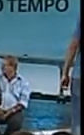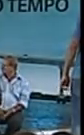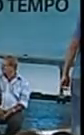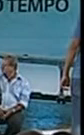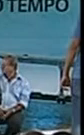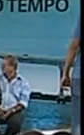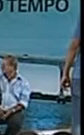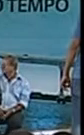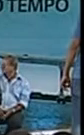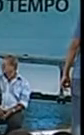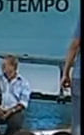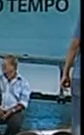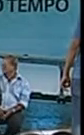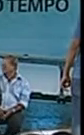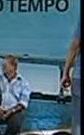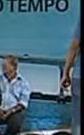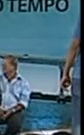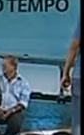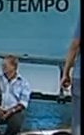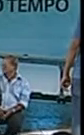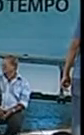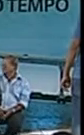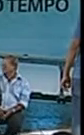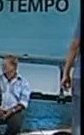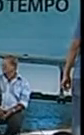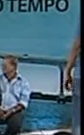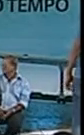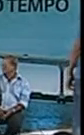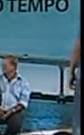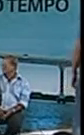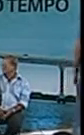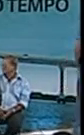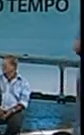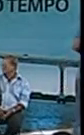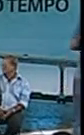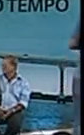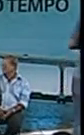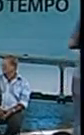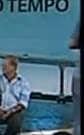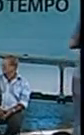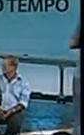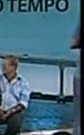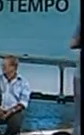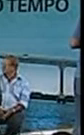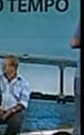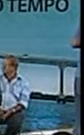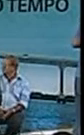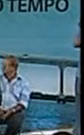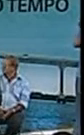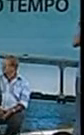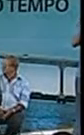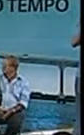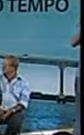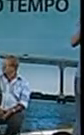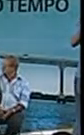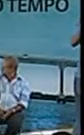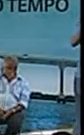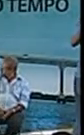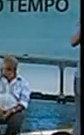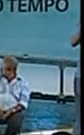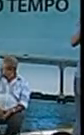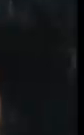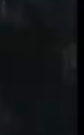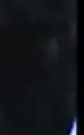brasileira. Quero agradecer a presença do deputado Fábio Reis, jovem deputado que foi empossado